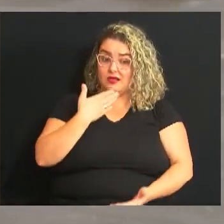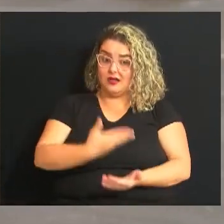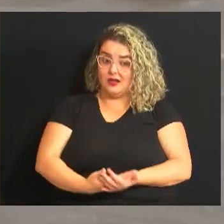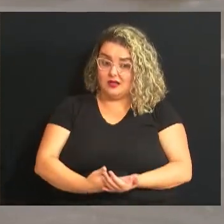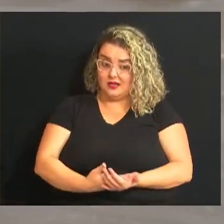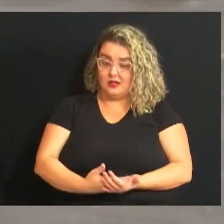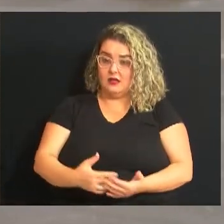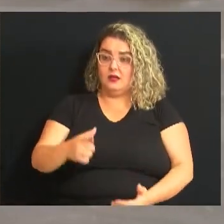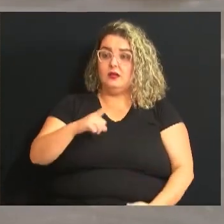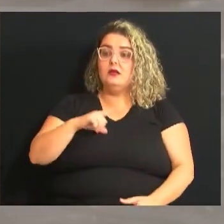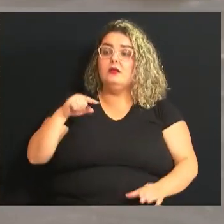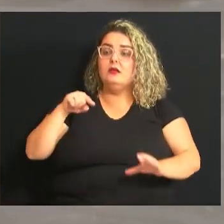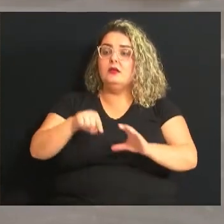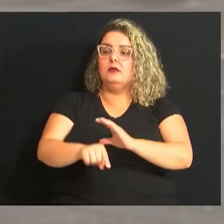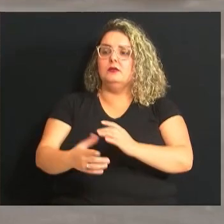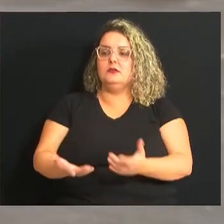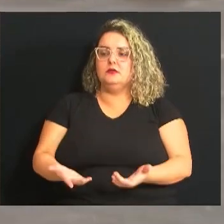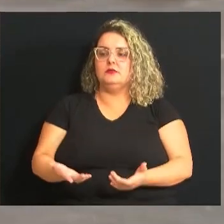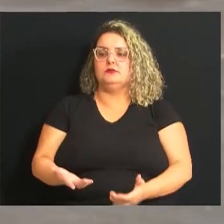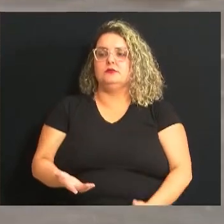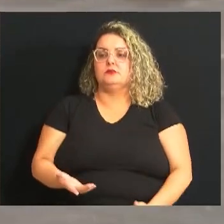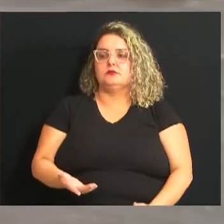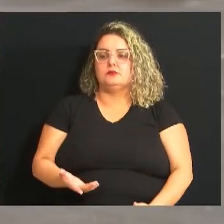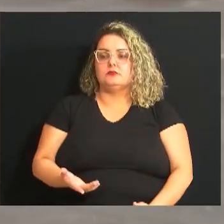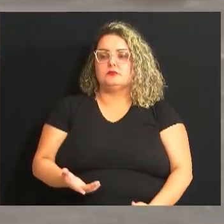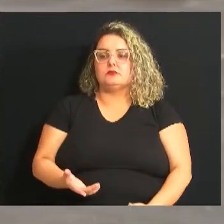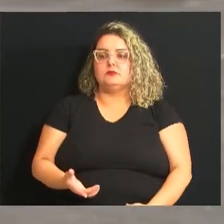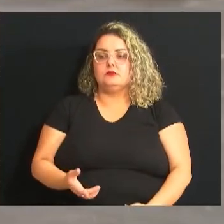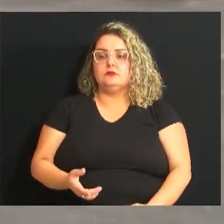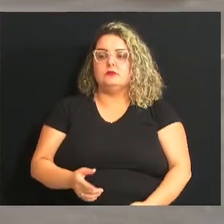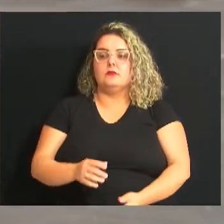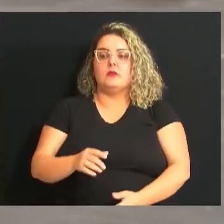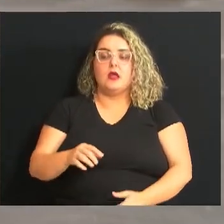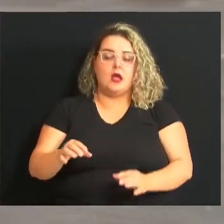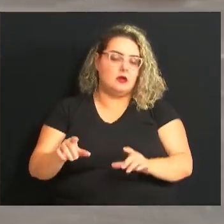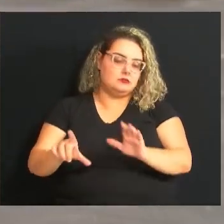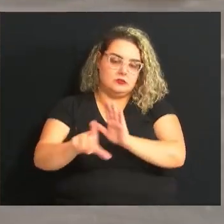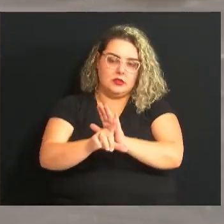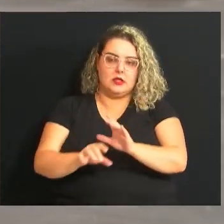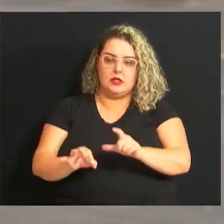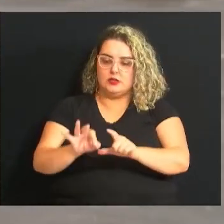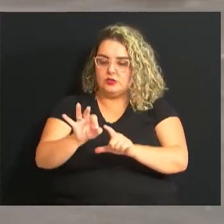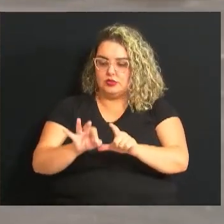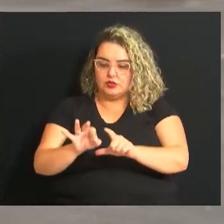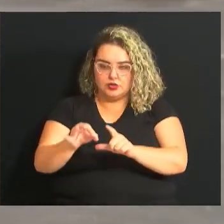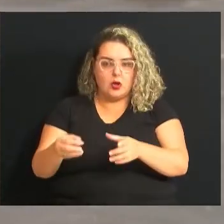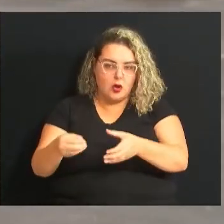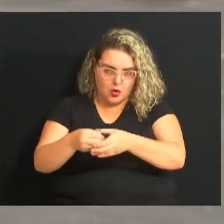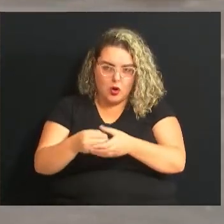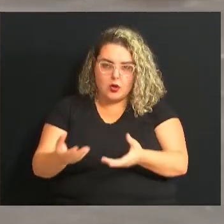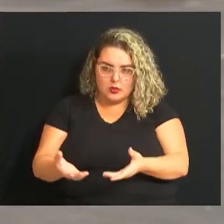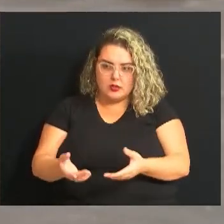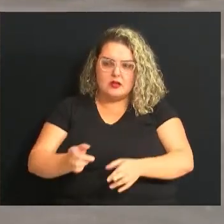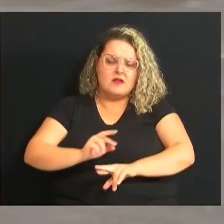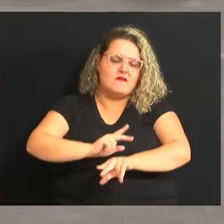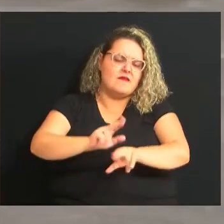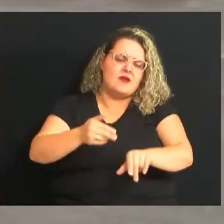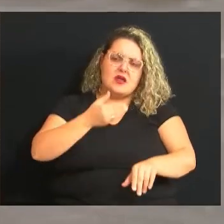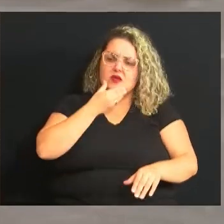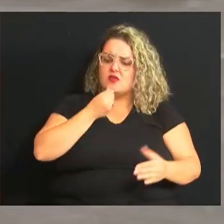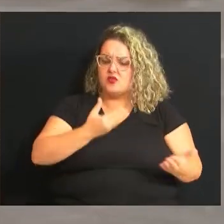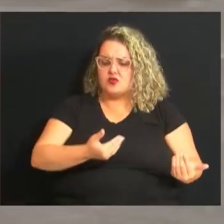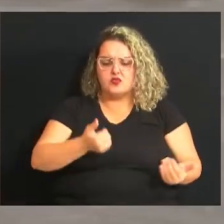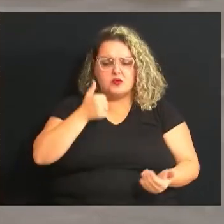assustadores. Nós tivemos avanços, né? Então a lei de cotas possibilitou a inclusão de muitos, milhares de jovens